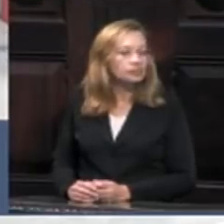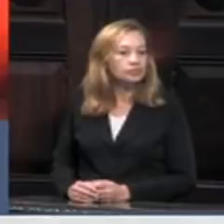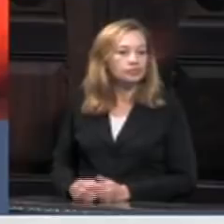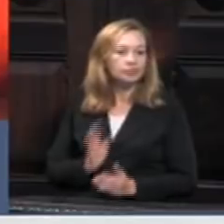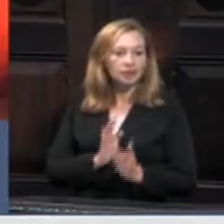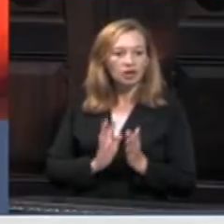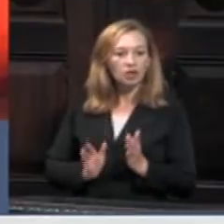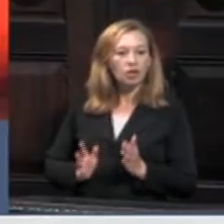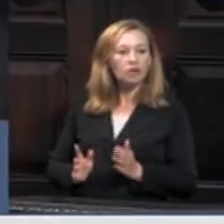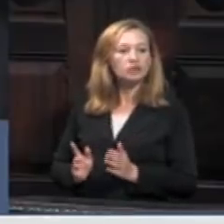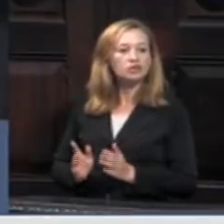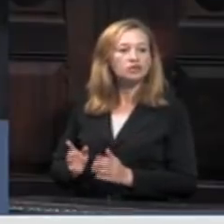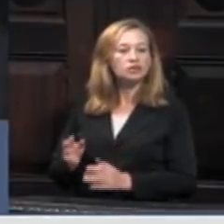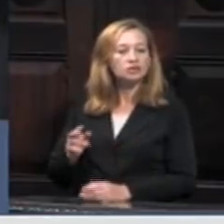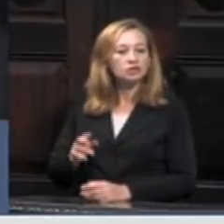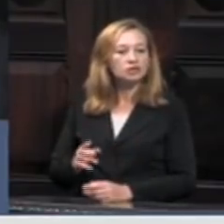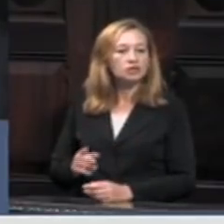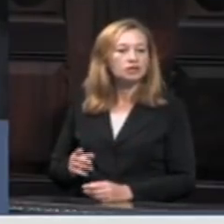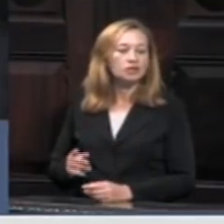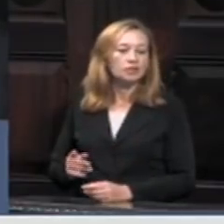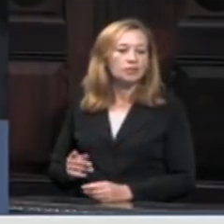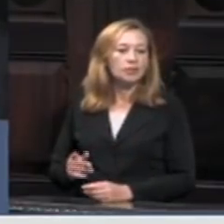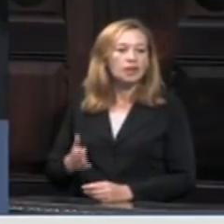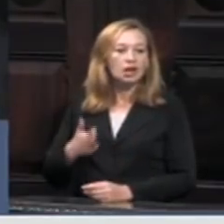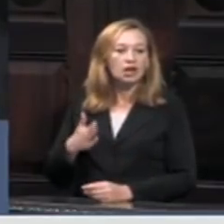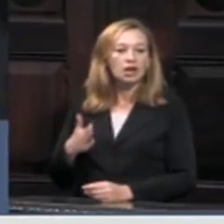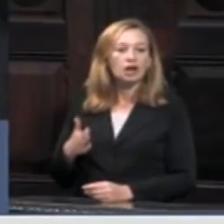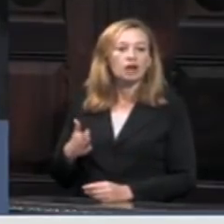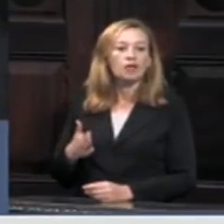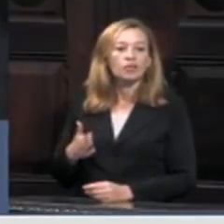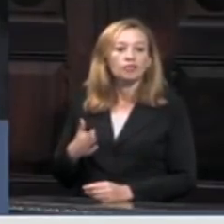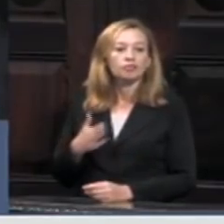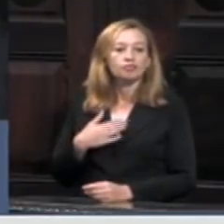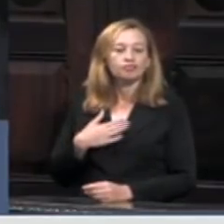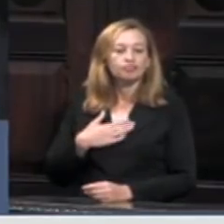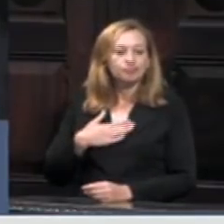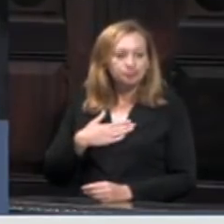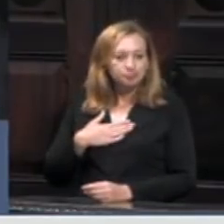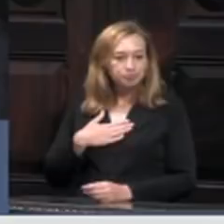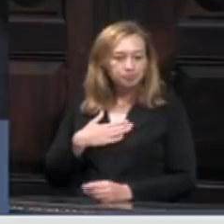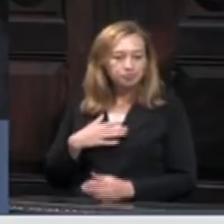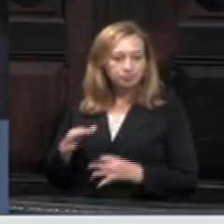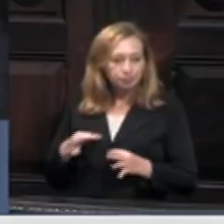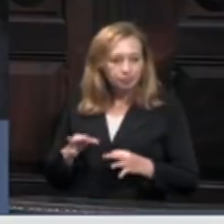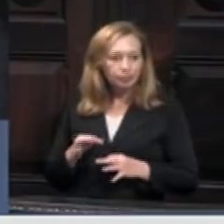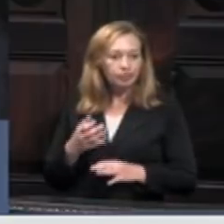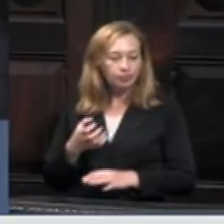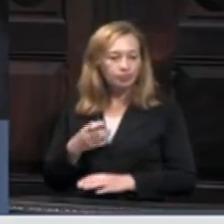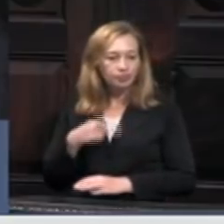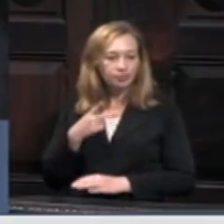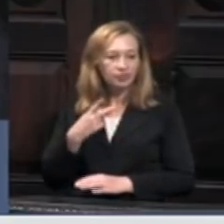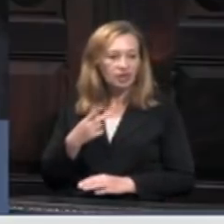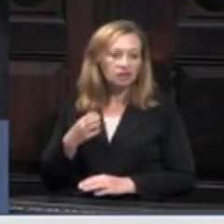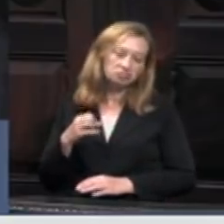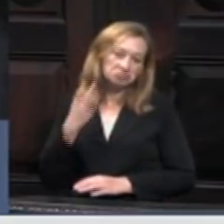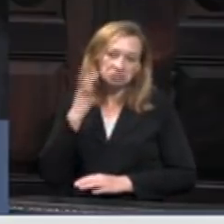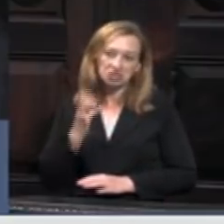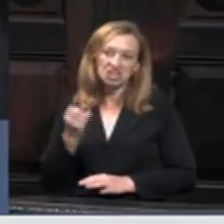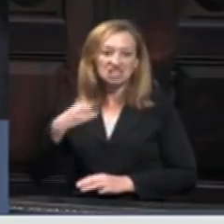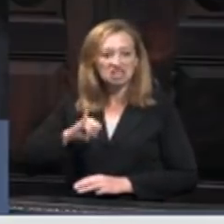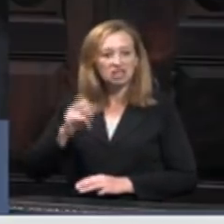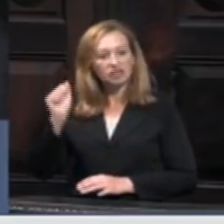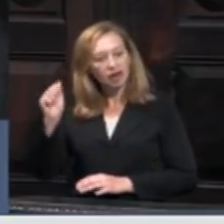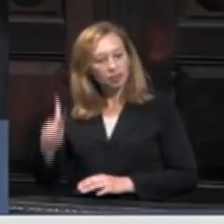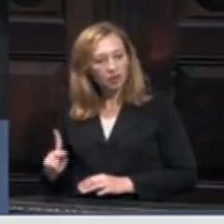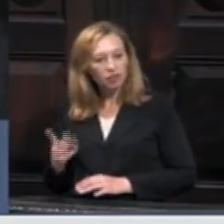Pela ordem, deputado Marcelo Freixo. O meu destaque diz respeito a remanejamento, que eu acho que a gente devia aprovar. Mas se for